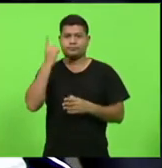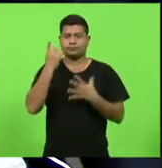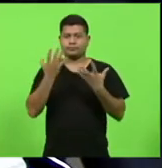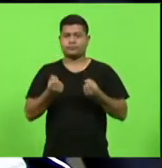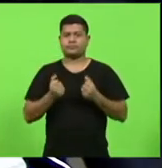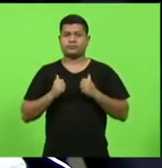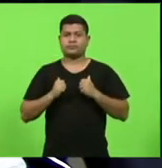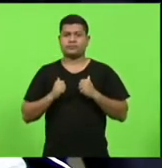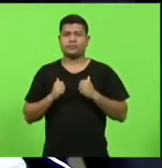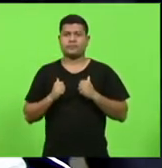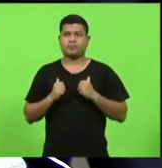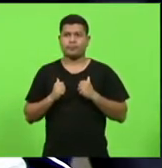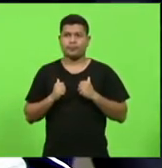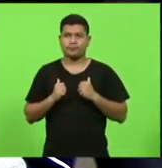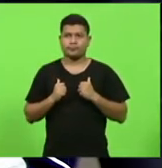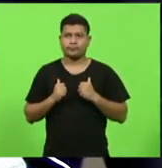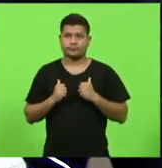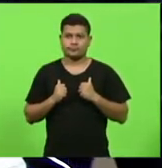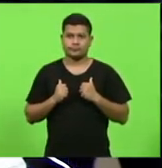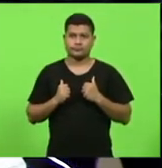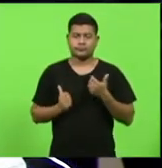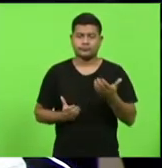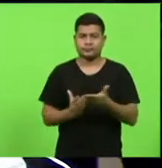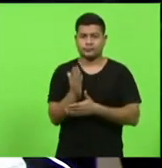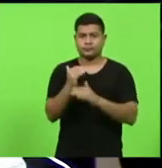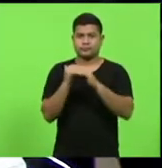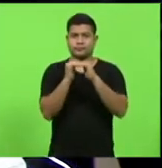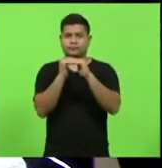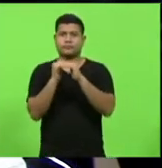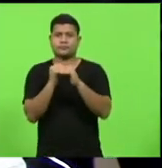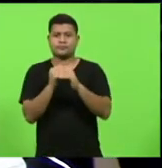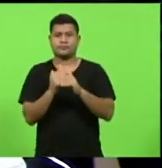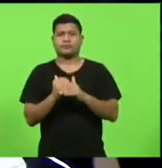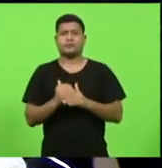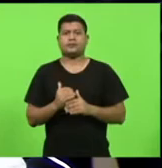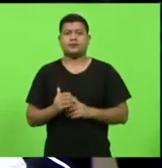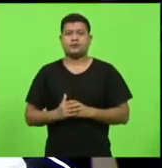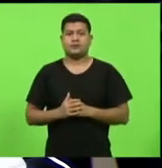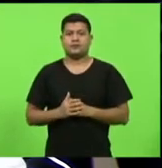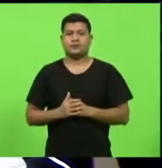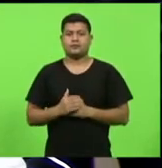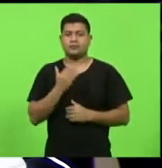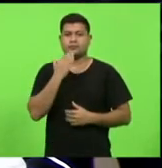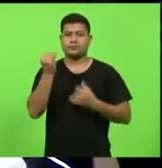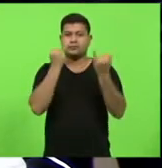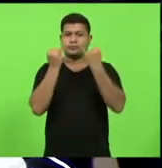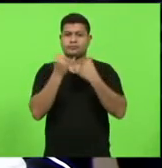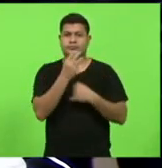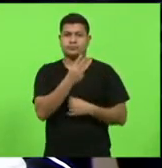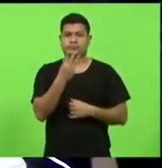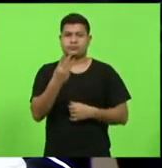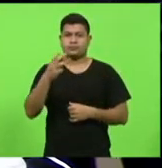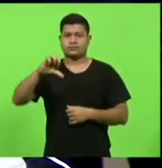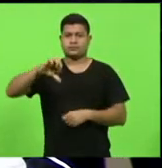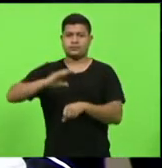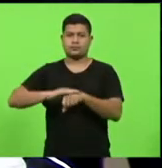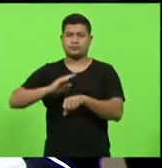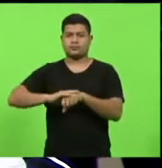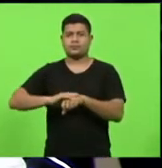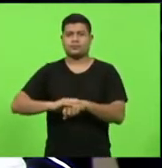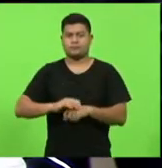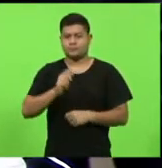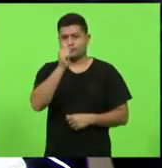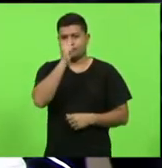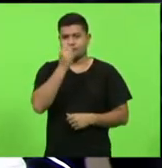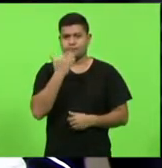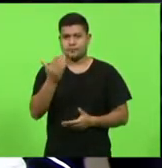Deputados que aprovam, permaneçam como se encontra. Aprovado por unanimidade. Pedido de informação 339, autoria, deputado João Amin,